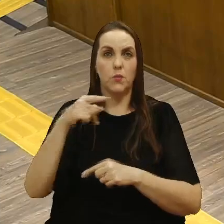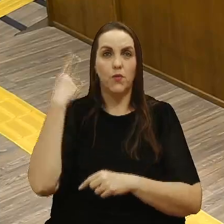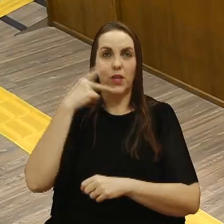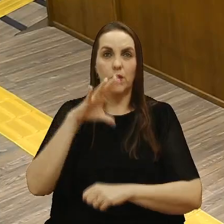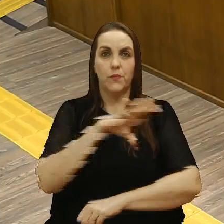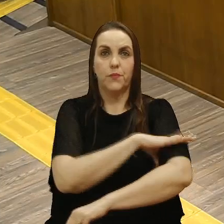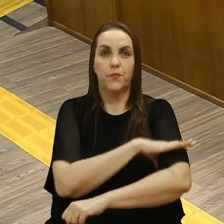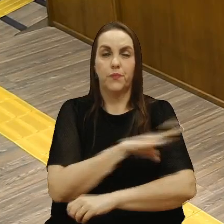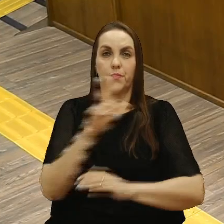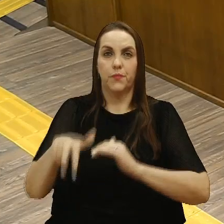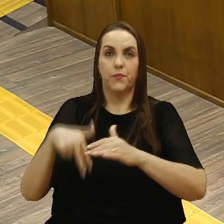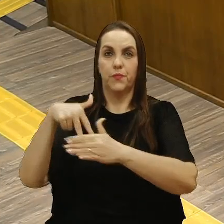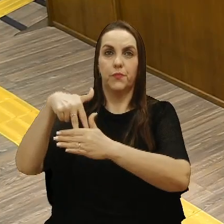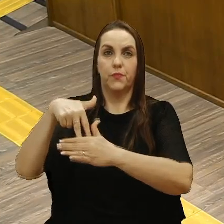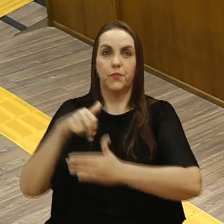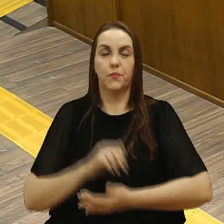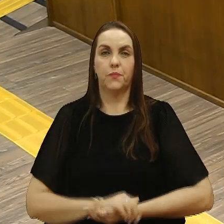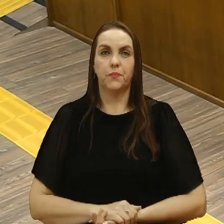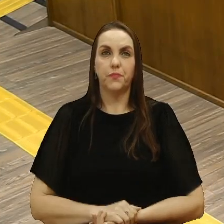à tribuna.